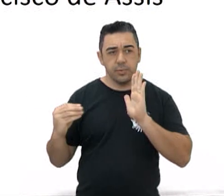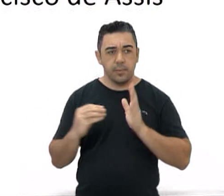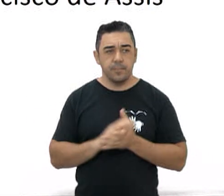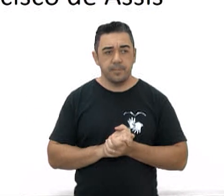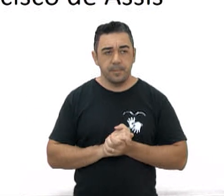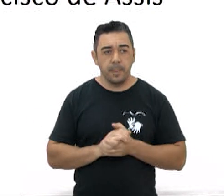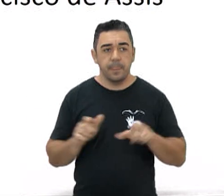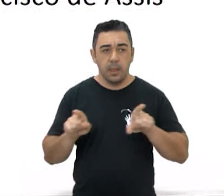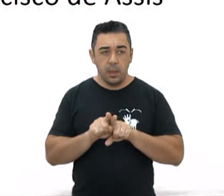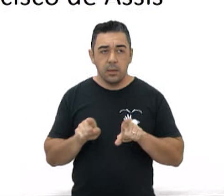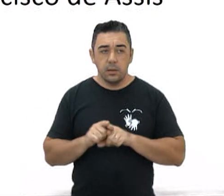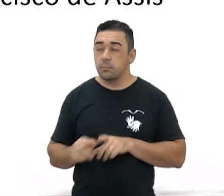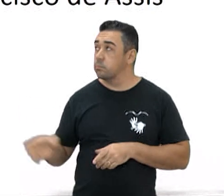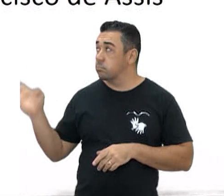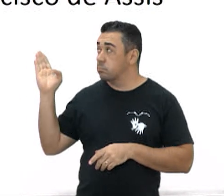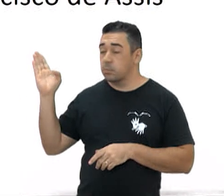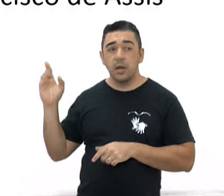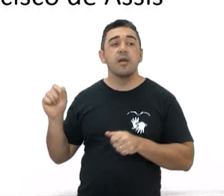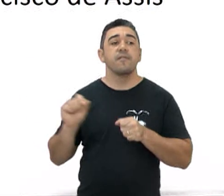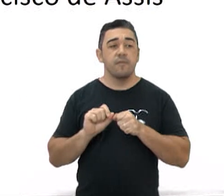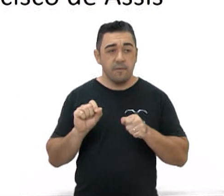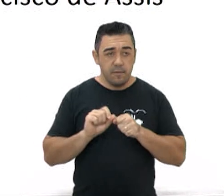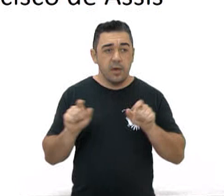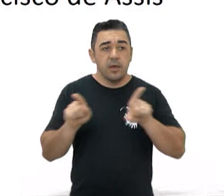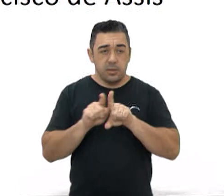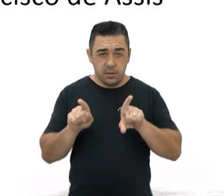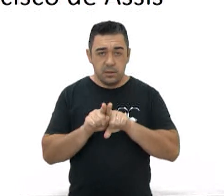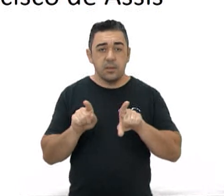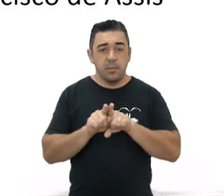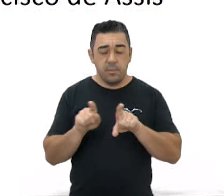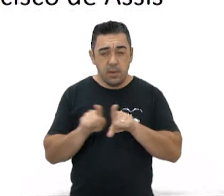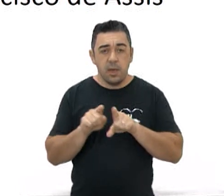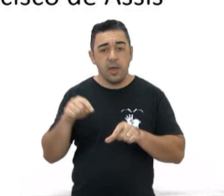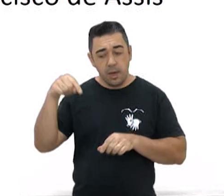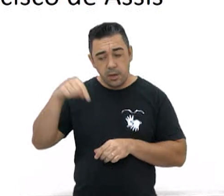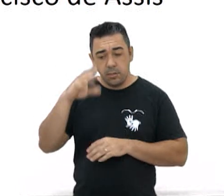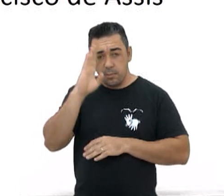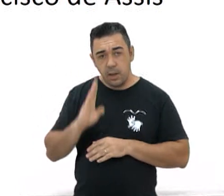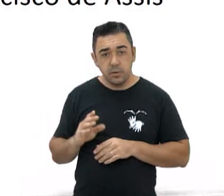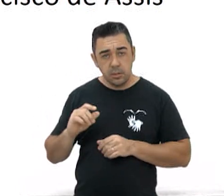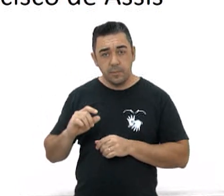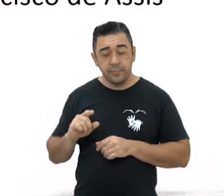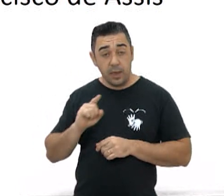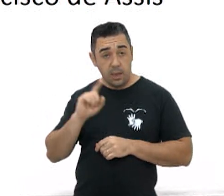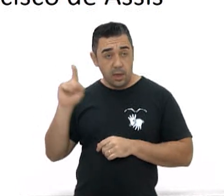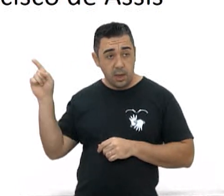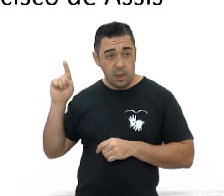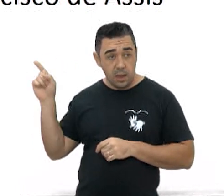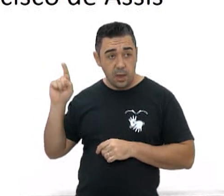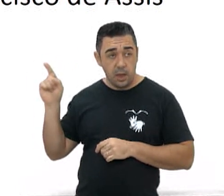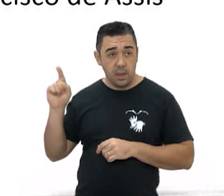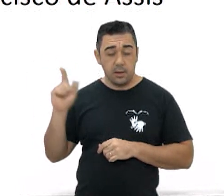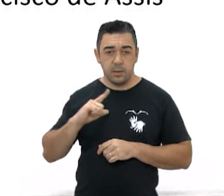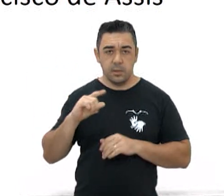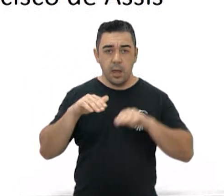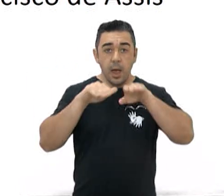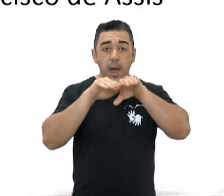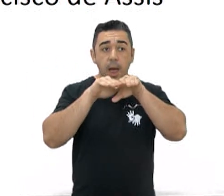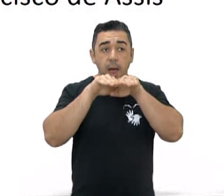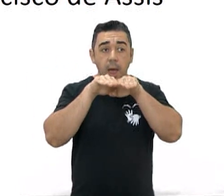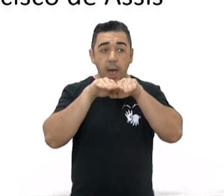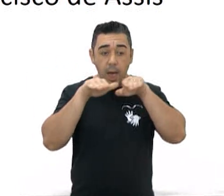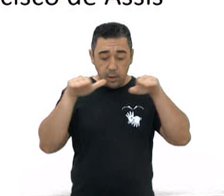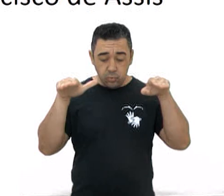Assim como o Pozzo fez na Itália, ele também fez essa ilusão de perspectiva. Uma parede, o teto reto, e ele fez